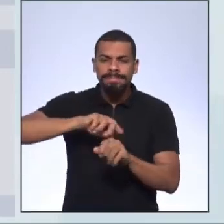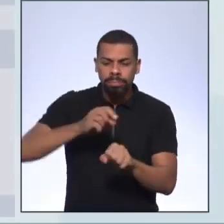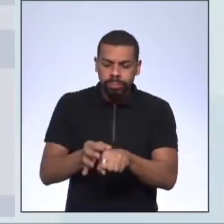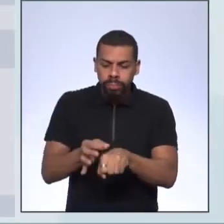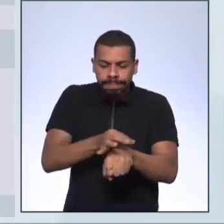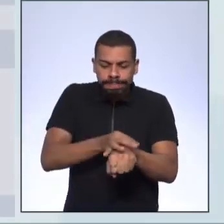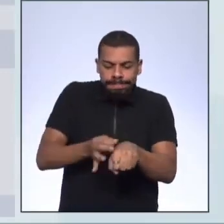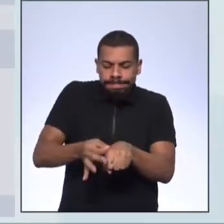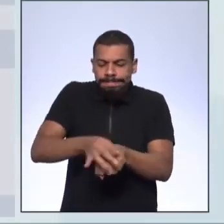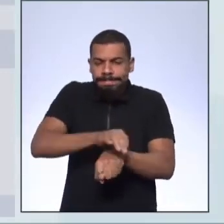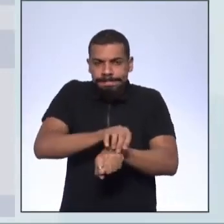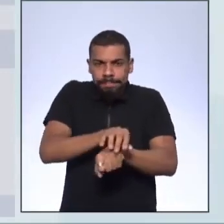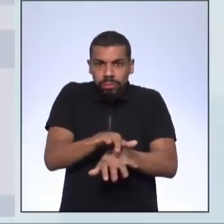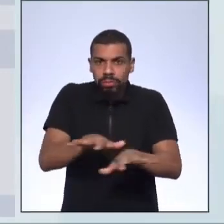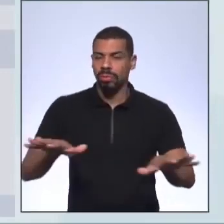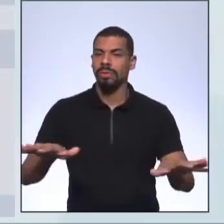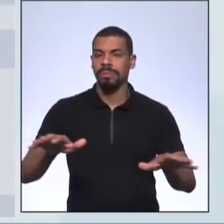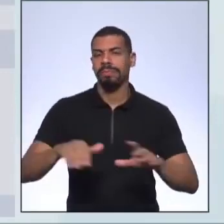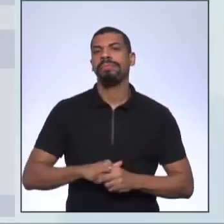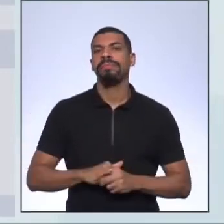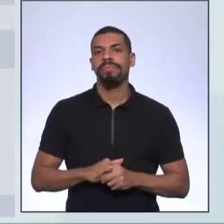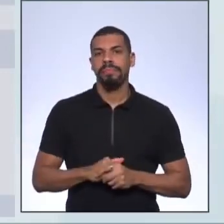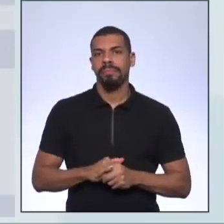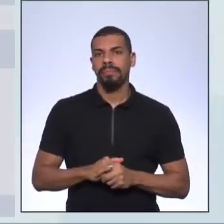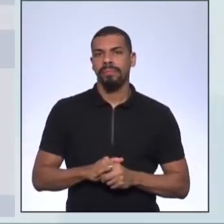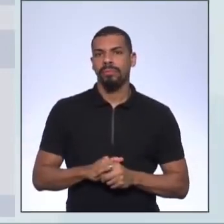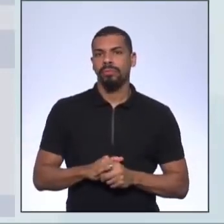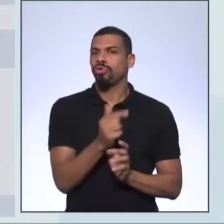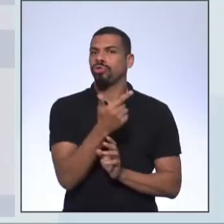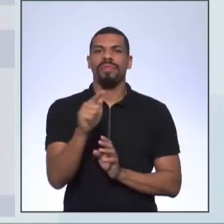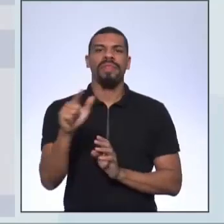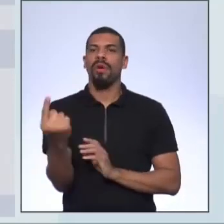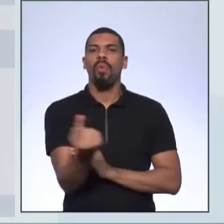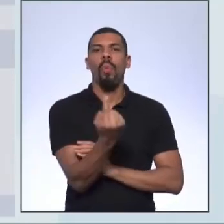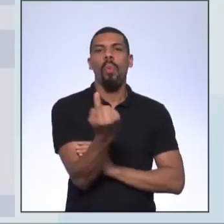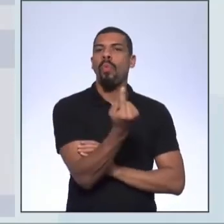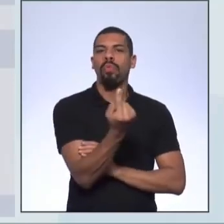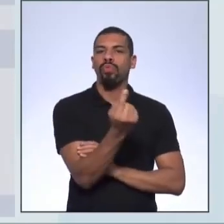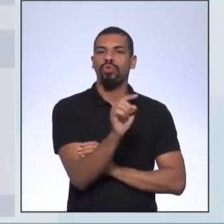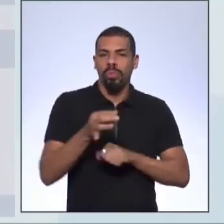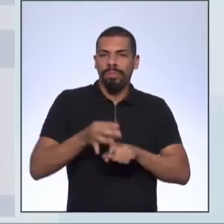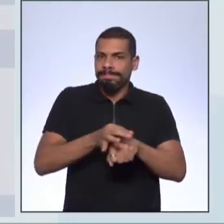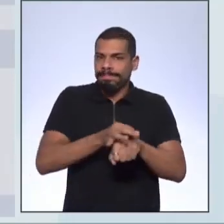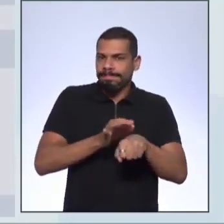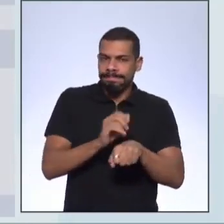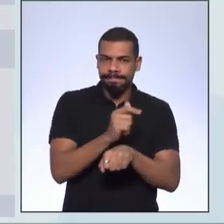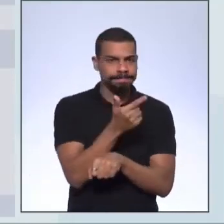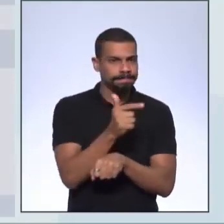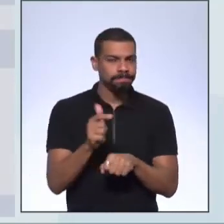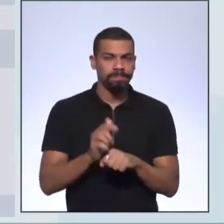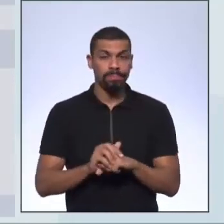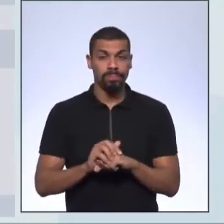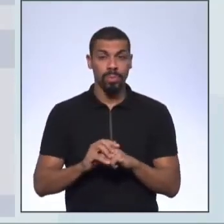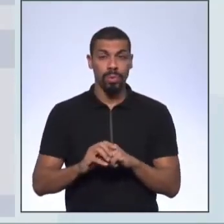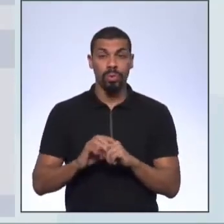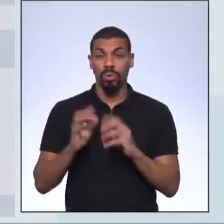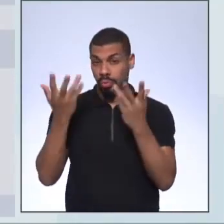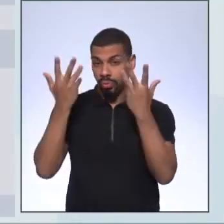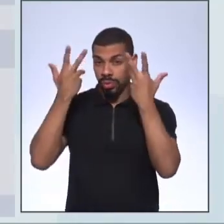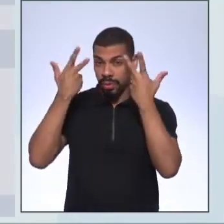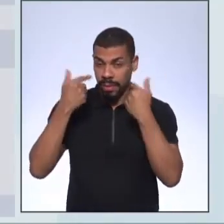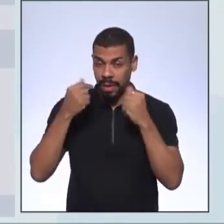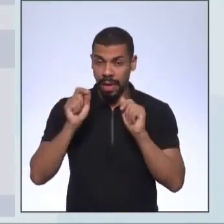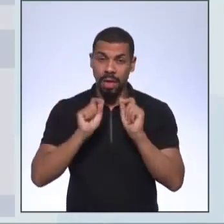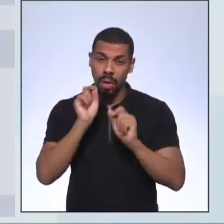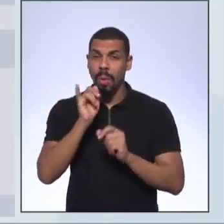são multicelulares. A gente não vai ter nenhum unicelular, ok? Então, e os animais são todos heterótrofos.